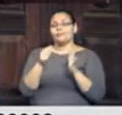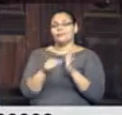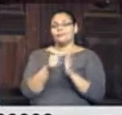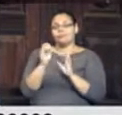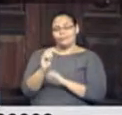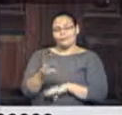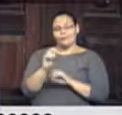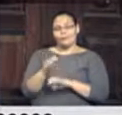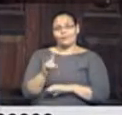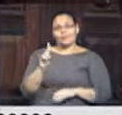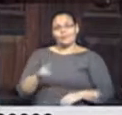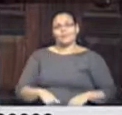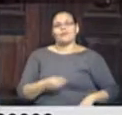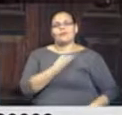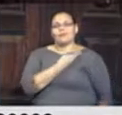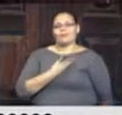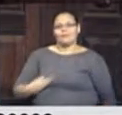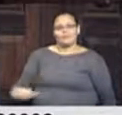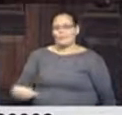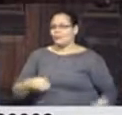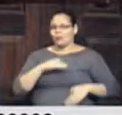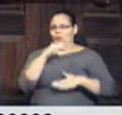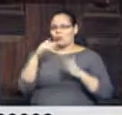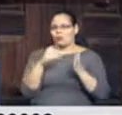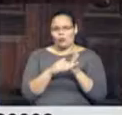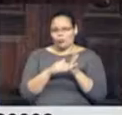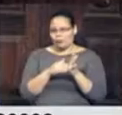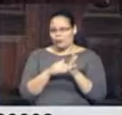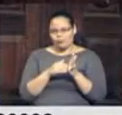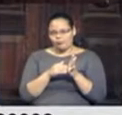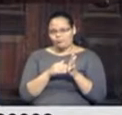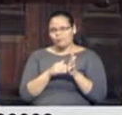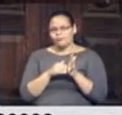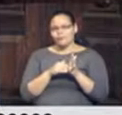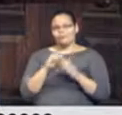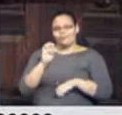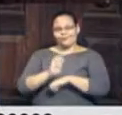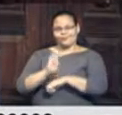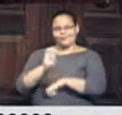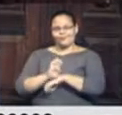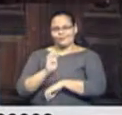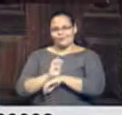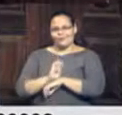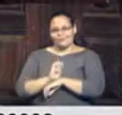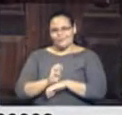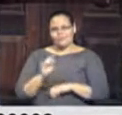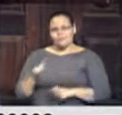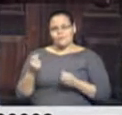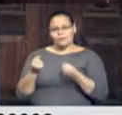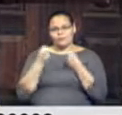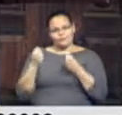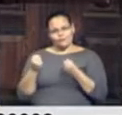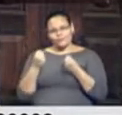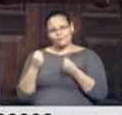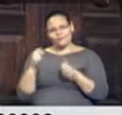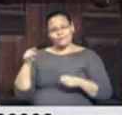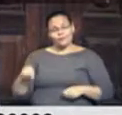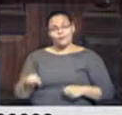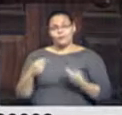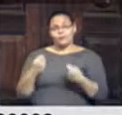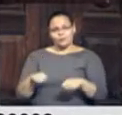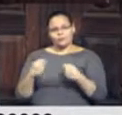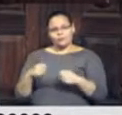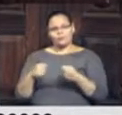educação é a responsabilidade pública de todos os entes públicos. O Estado, como ente mais forte, ele tem